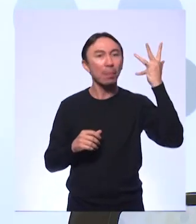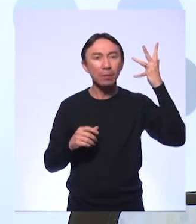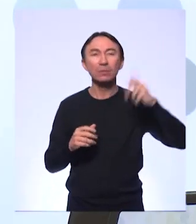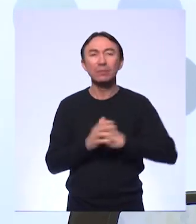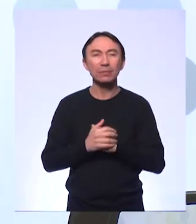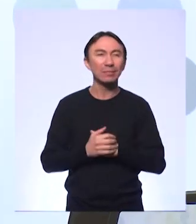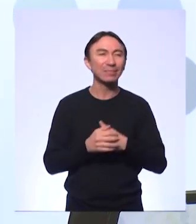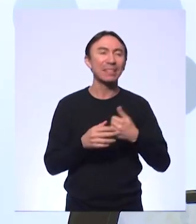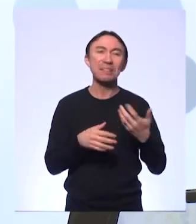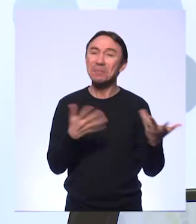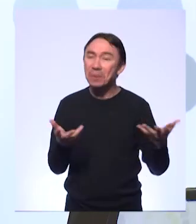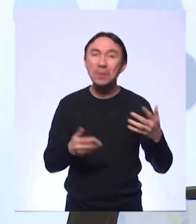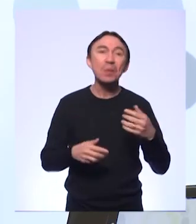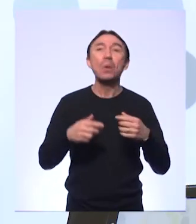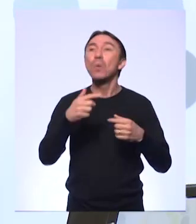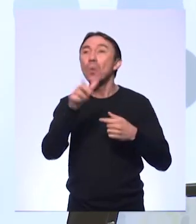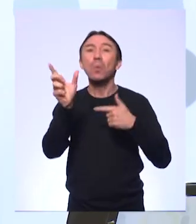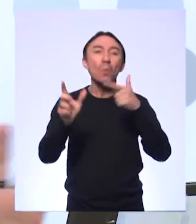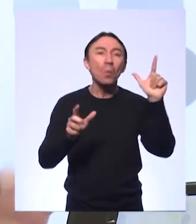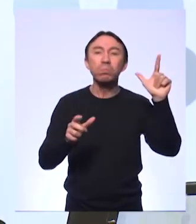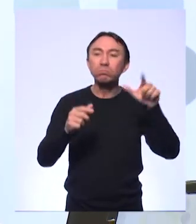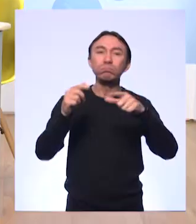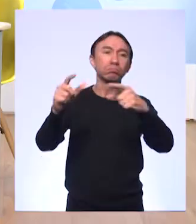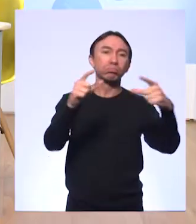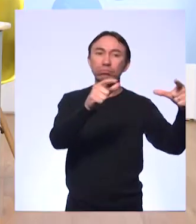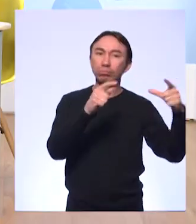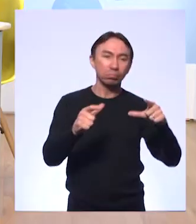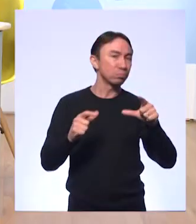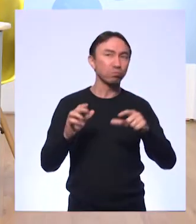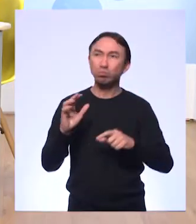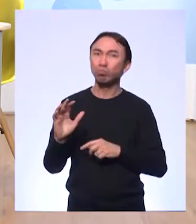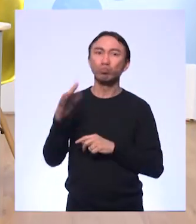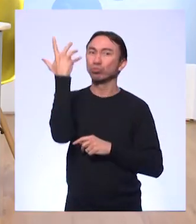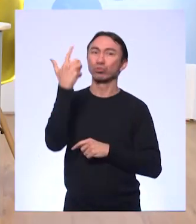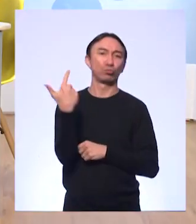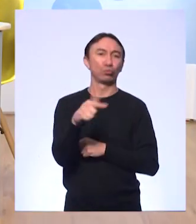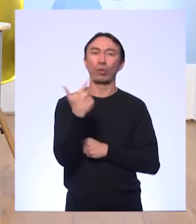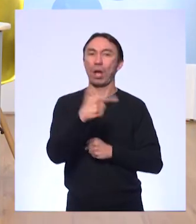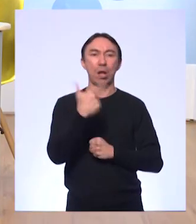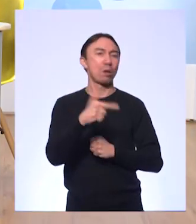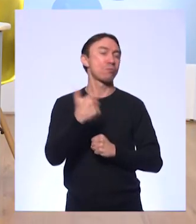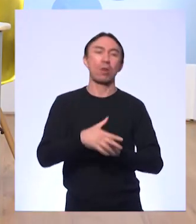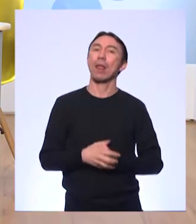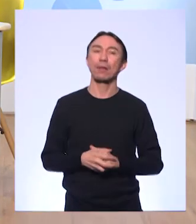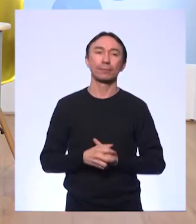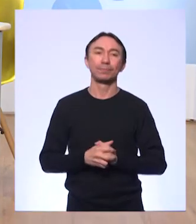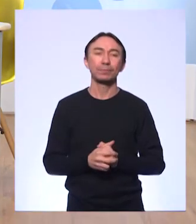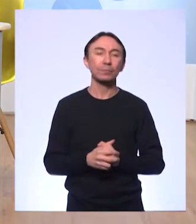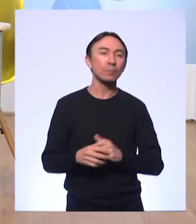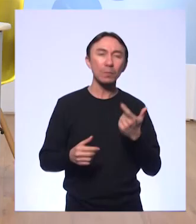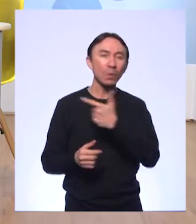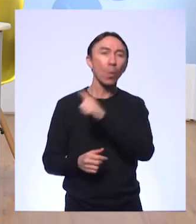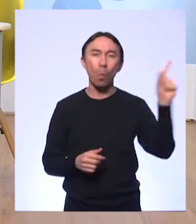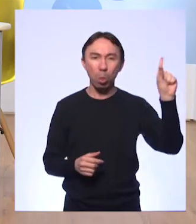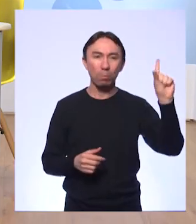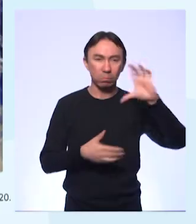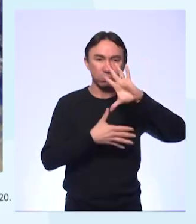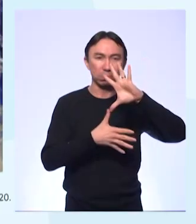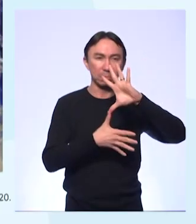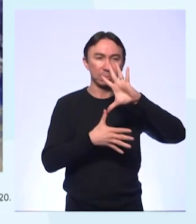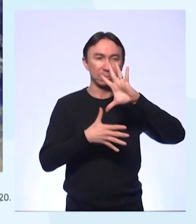já não acontece em outros continentes, tá? Só para vocês deixar aí bem claro para vocês. No próximo mapa a gente vê a variação